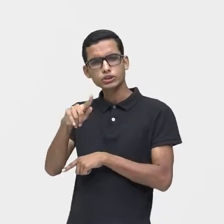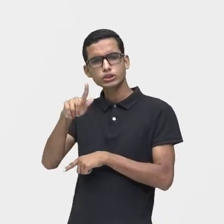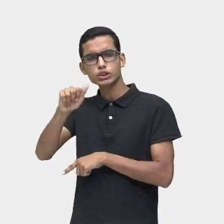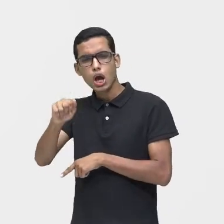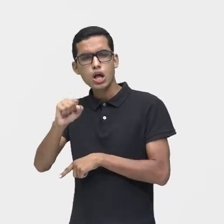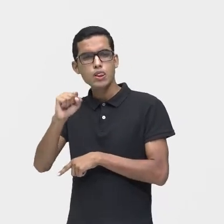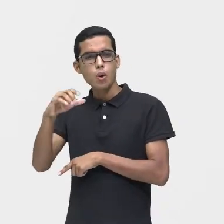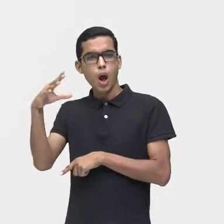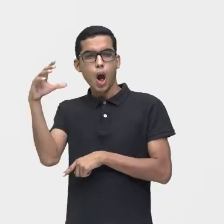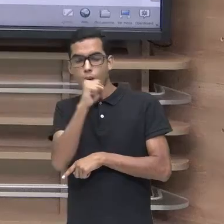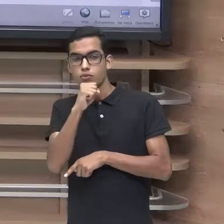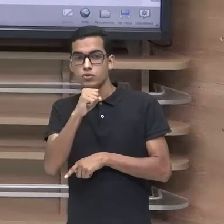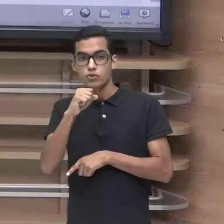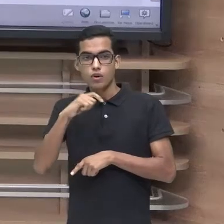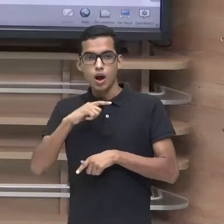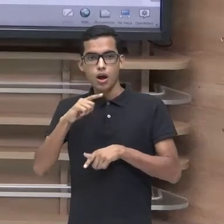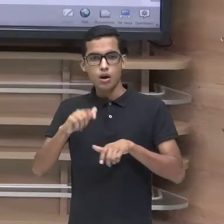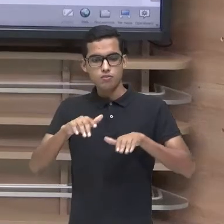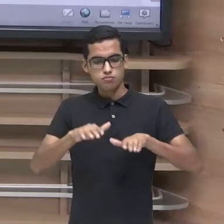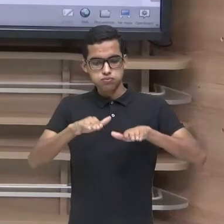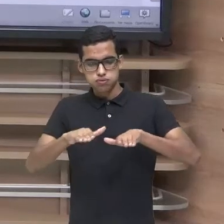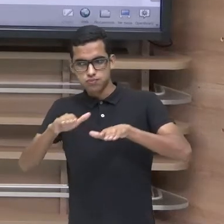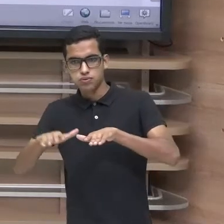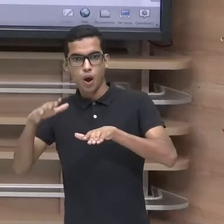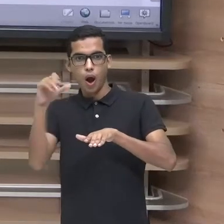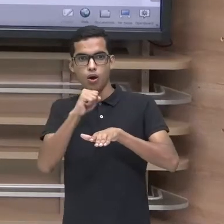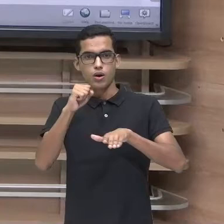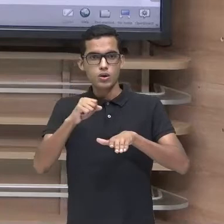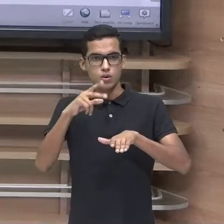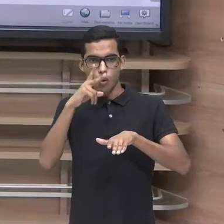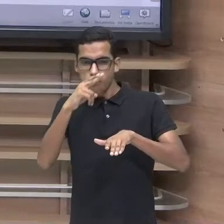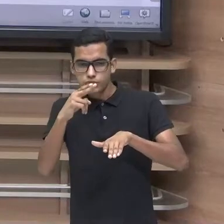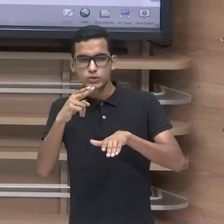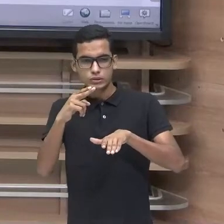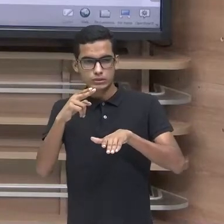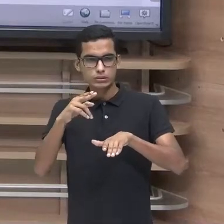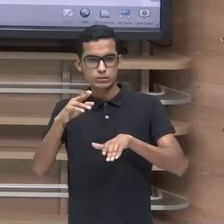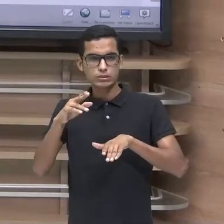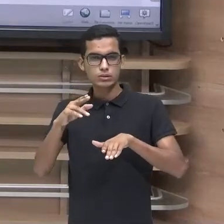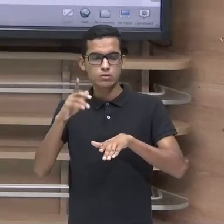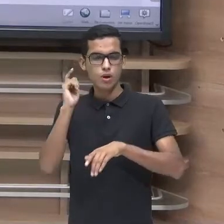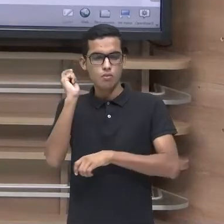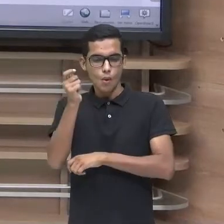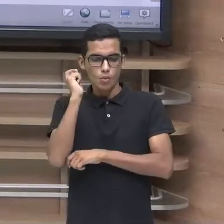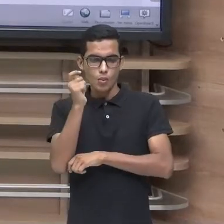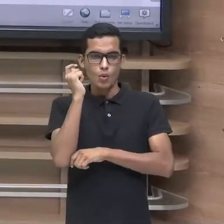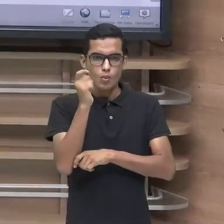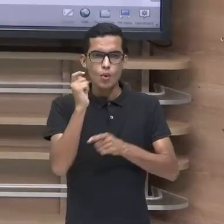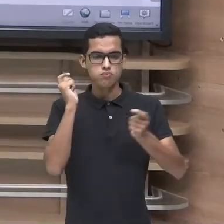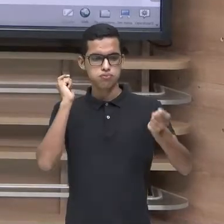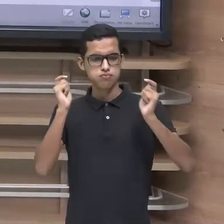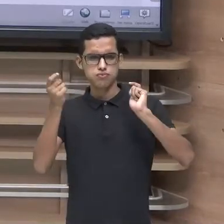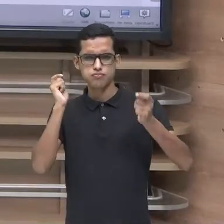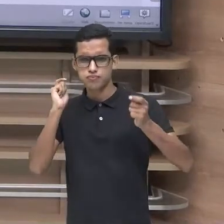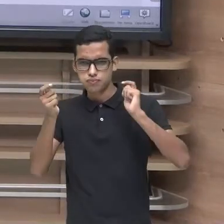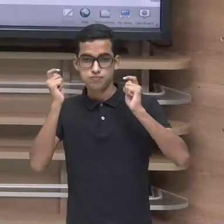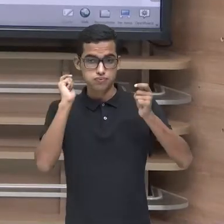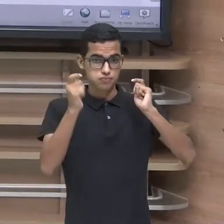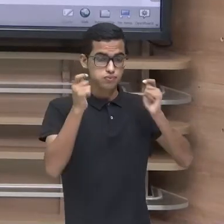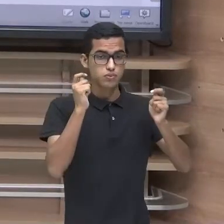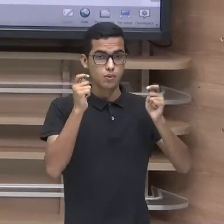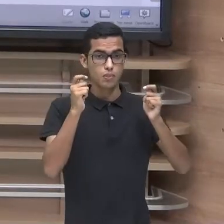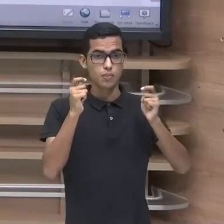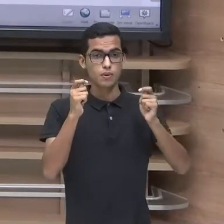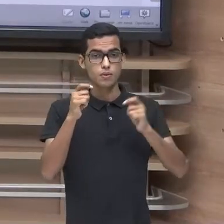intensidade dos maracás. Mais uma vez aí a gente tem uma dança indígena com o acompanhamento dos maracás, dos nossos chocalhos, né?